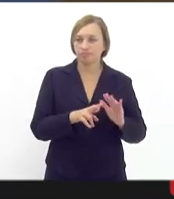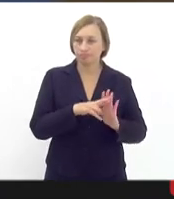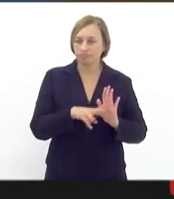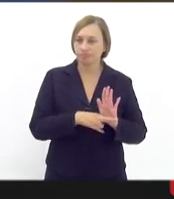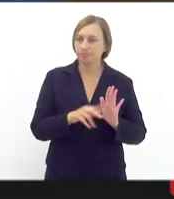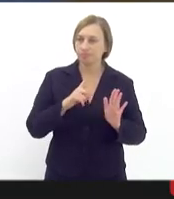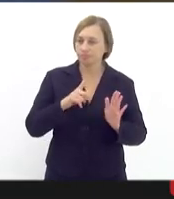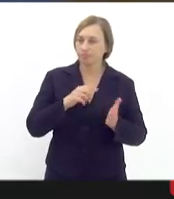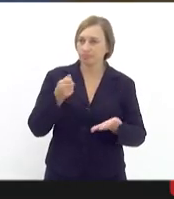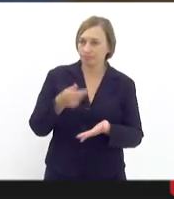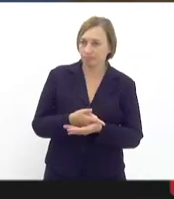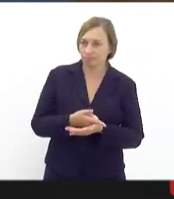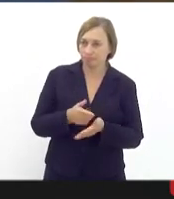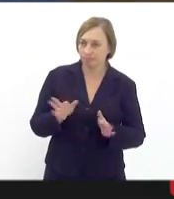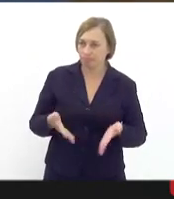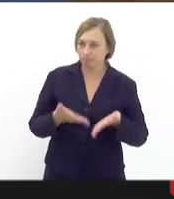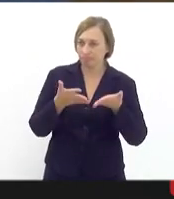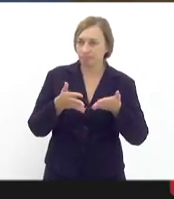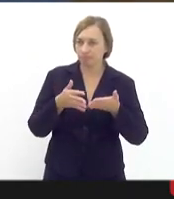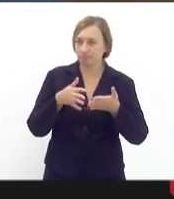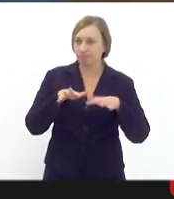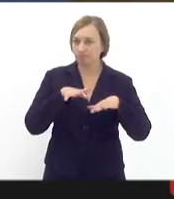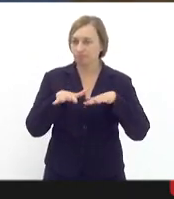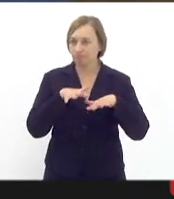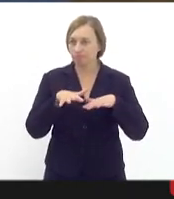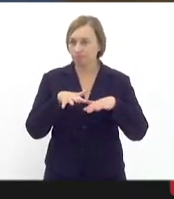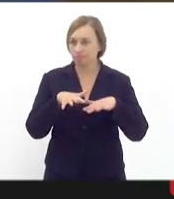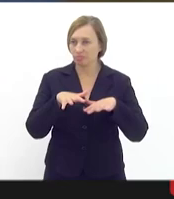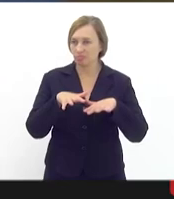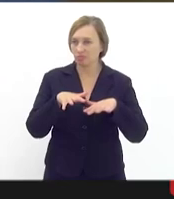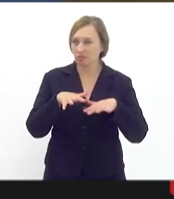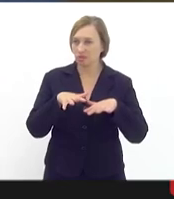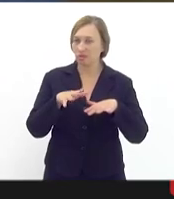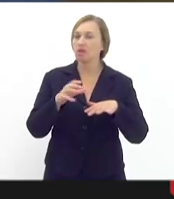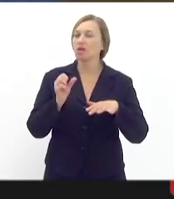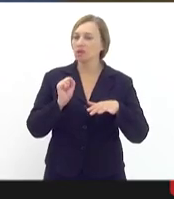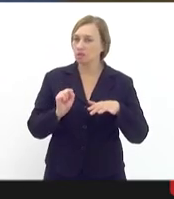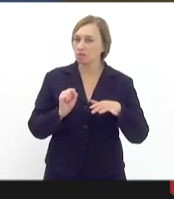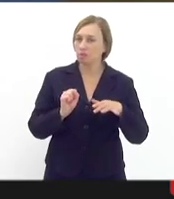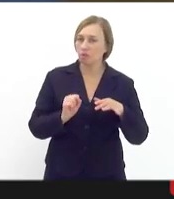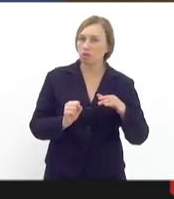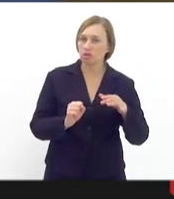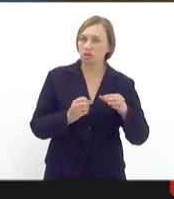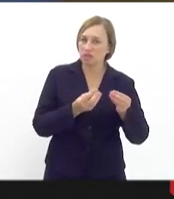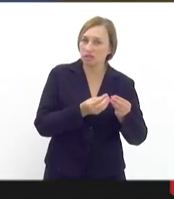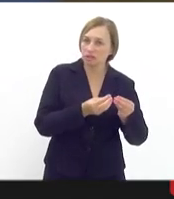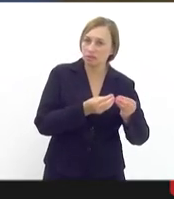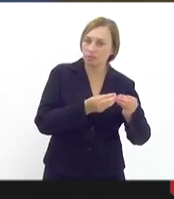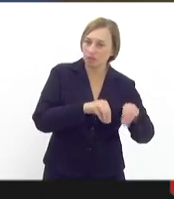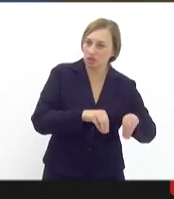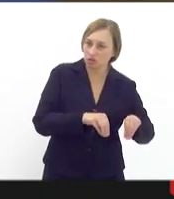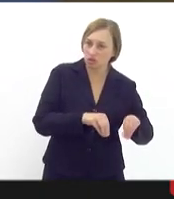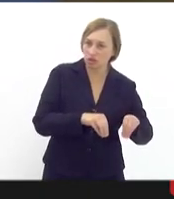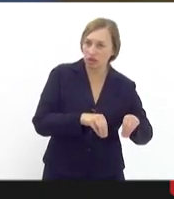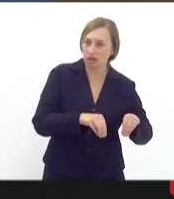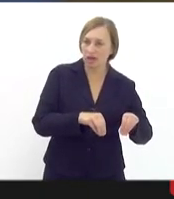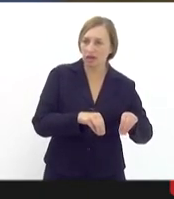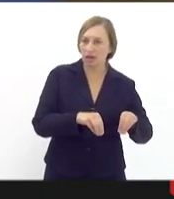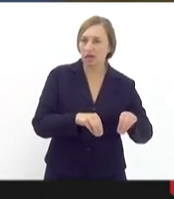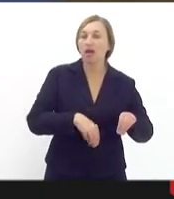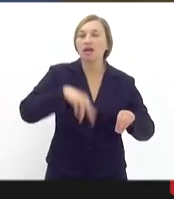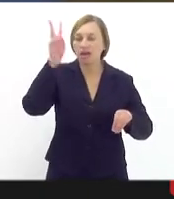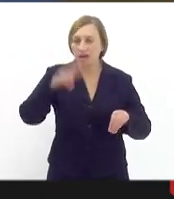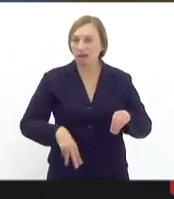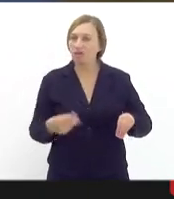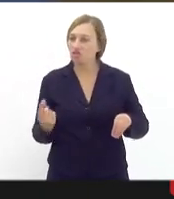para impulsionar uma manifestação, se ela pode produzir dano, se ela produz dano, quem ganhou dinheiro